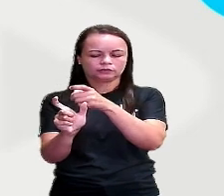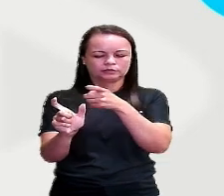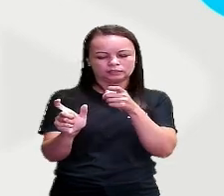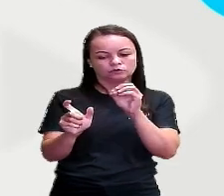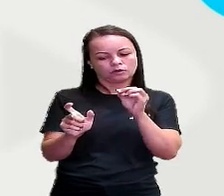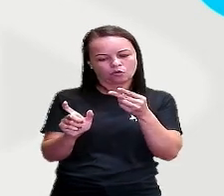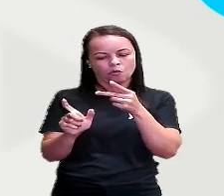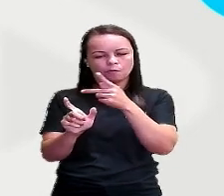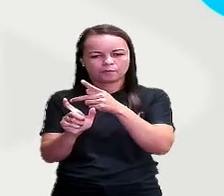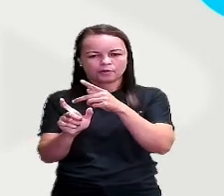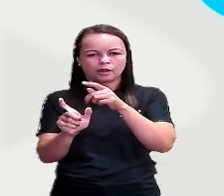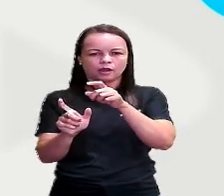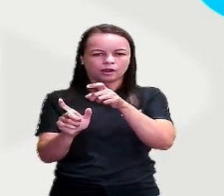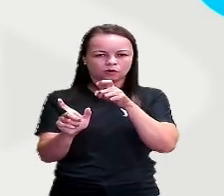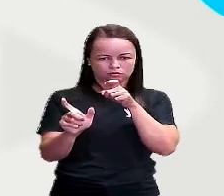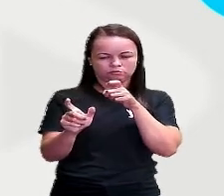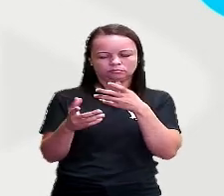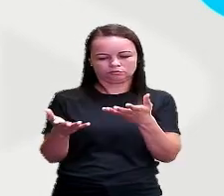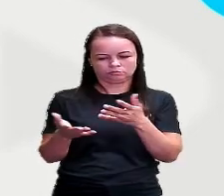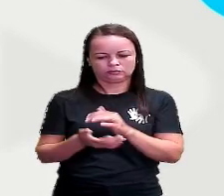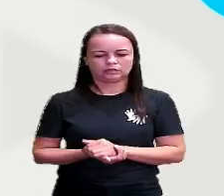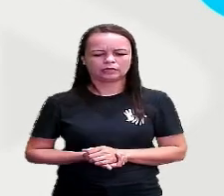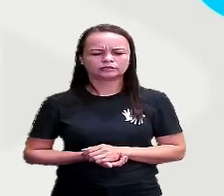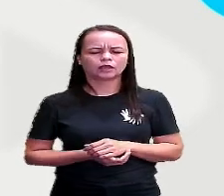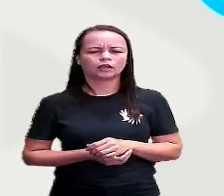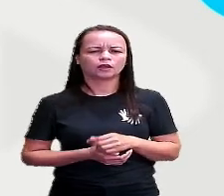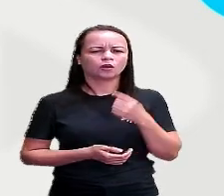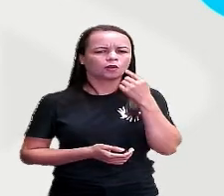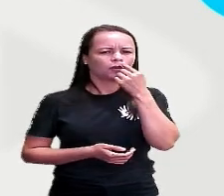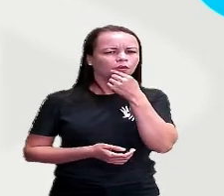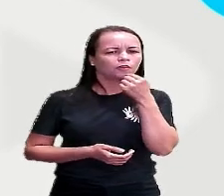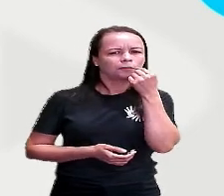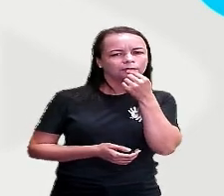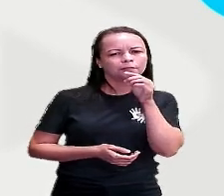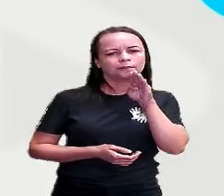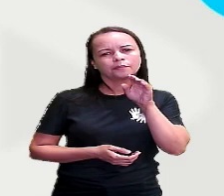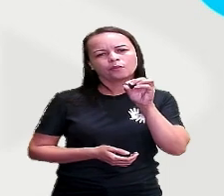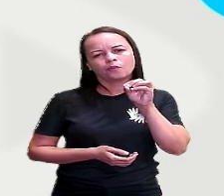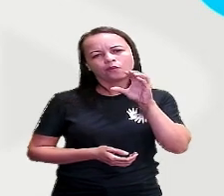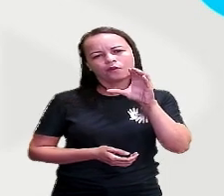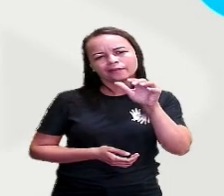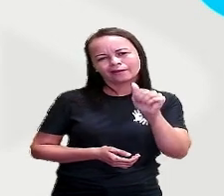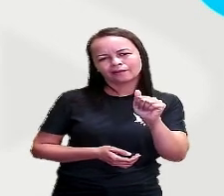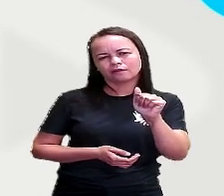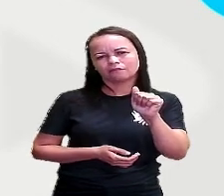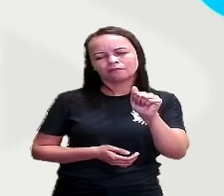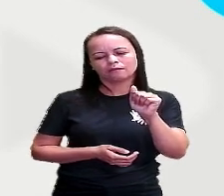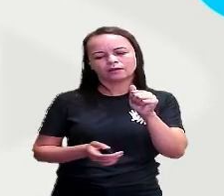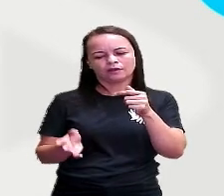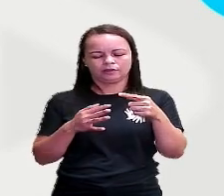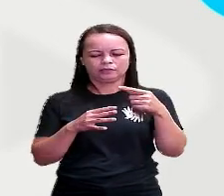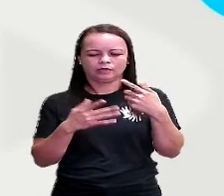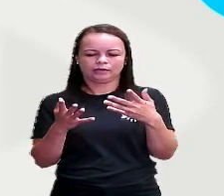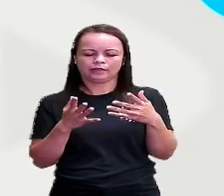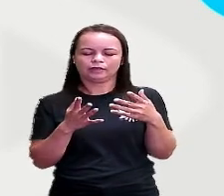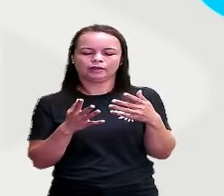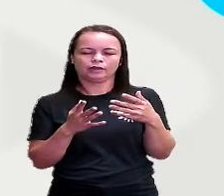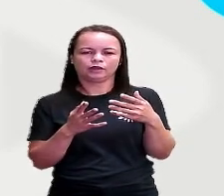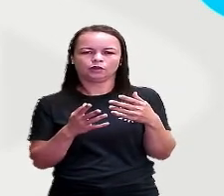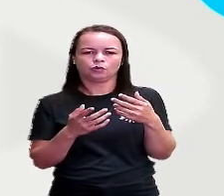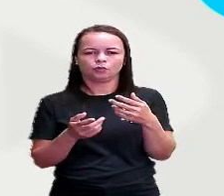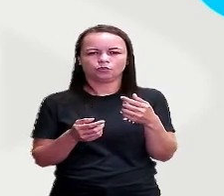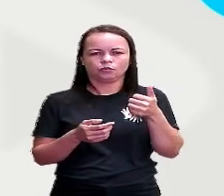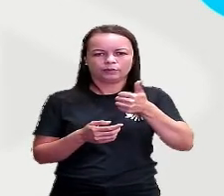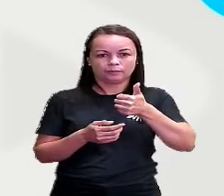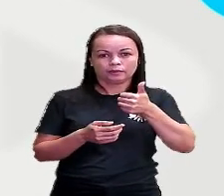boca. Pronunciei, chamei a palavra, a tônica é o bo, a bo. No caso, última, penúltima. Então,